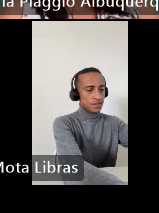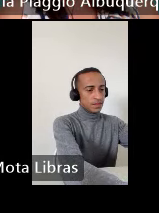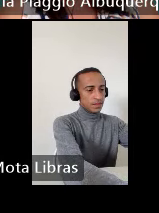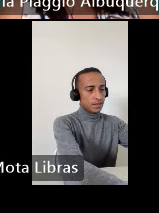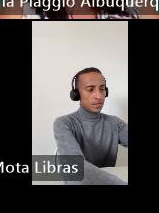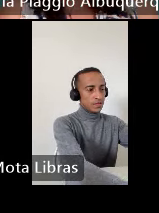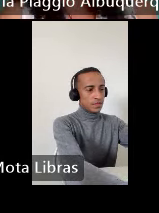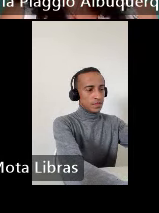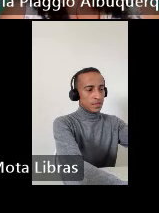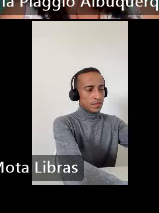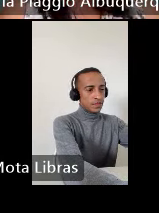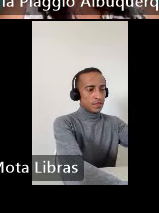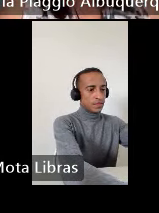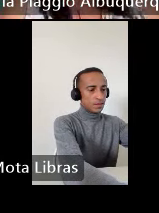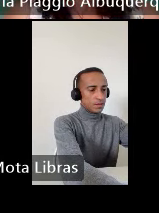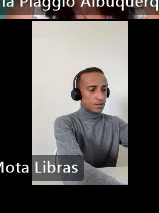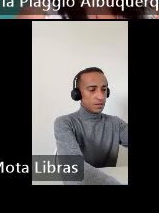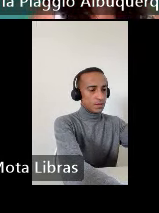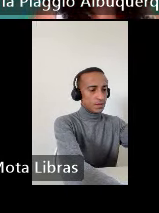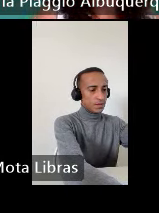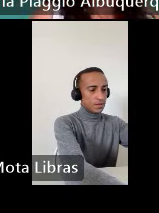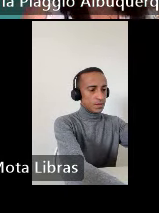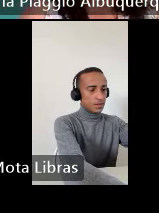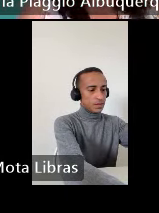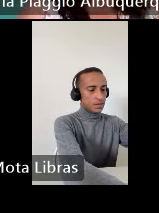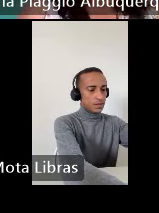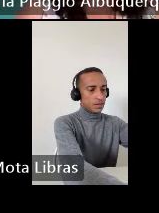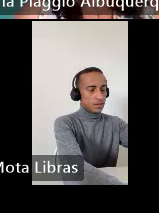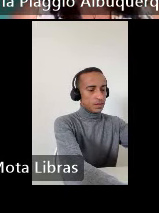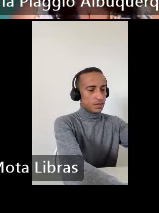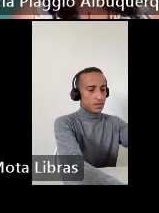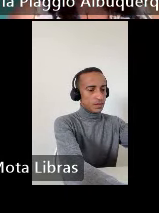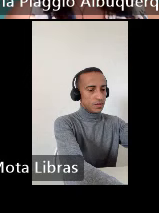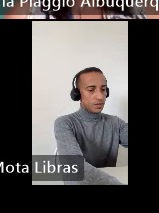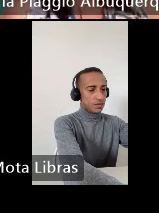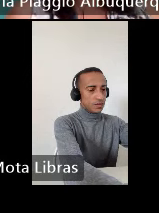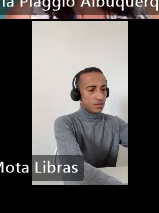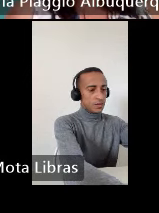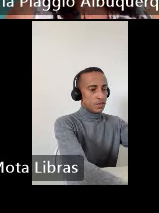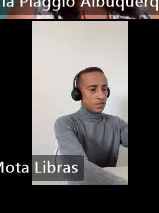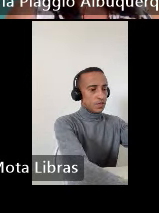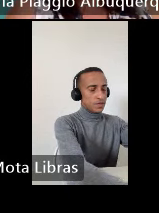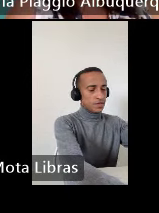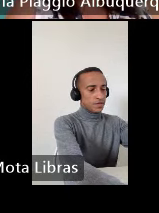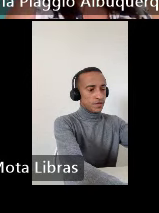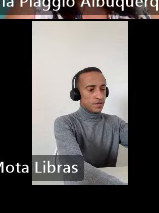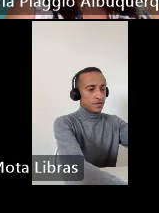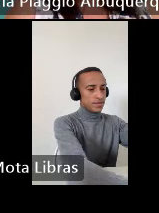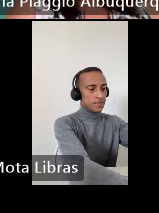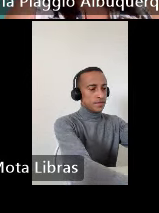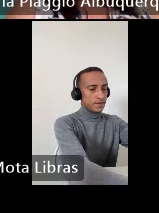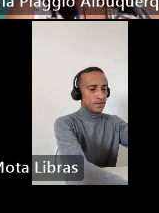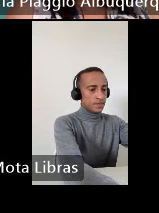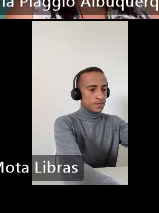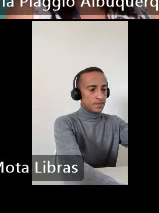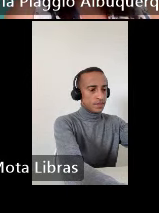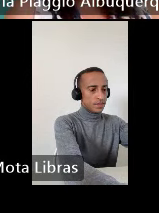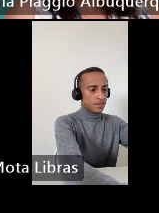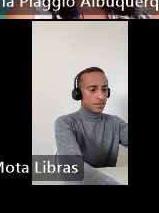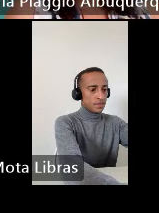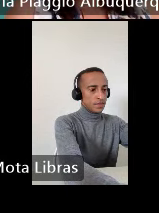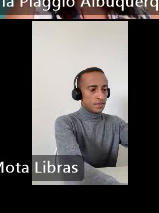das críticas Mas eh e né muitas vezes também do dos questionamentos Por parte dos órgãos de controle